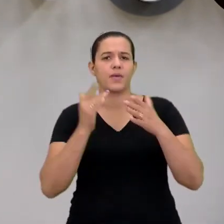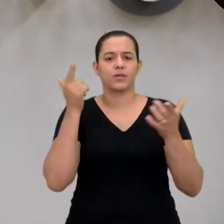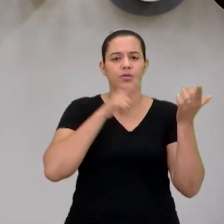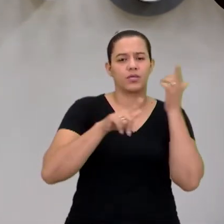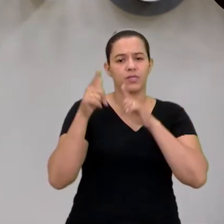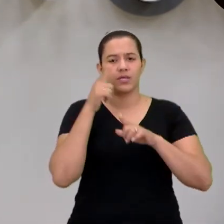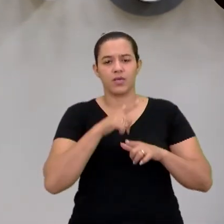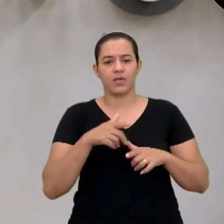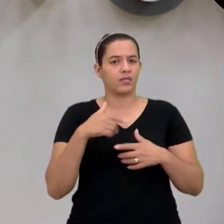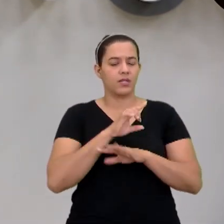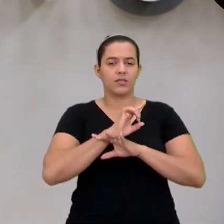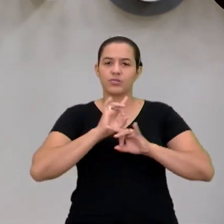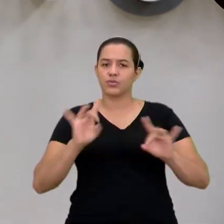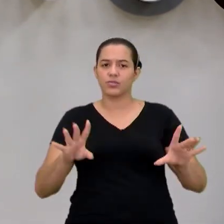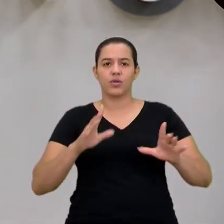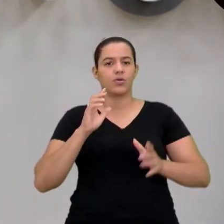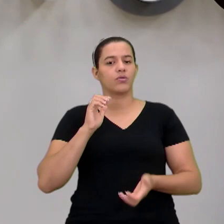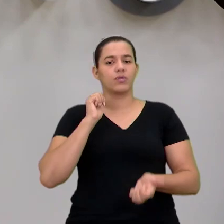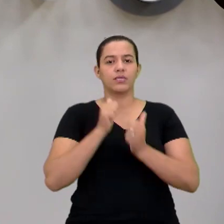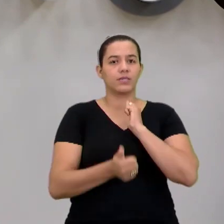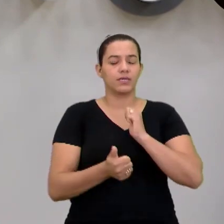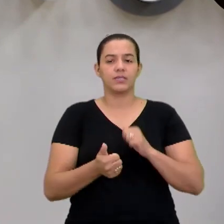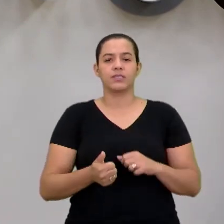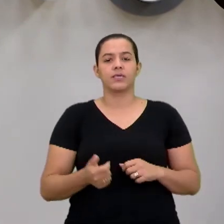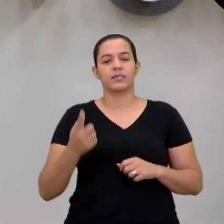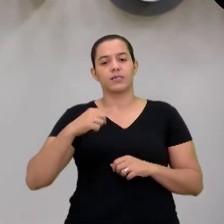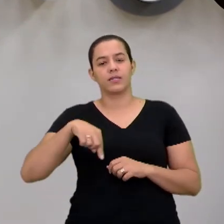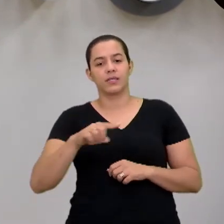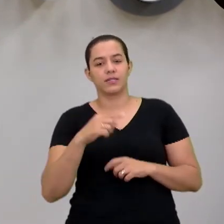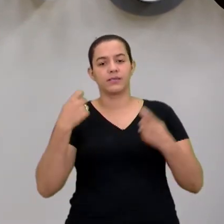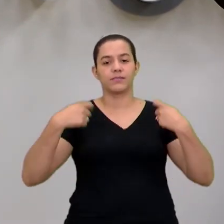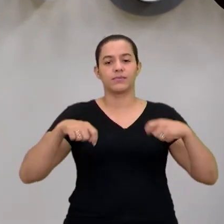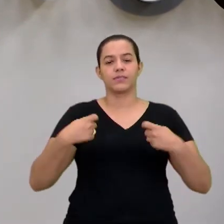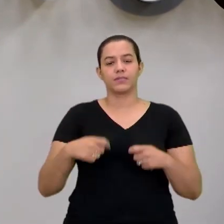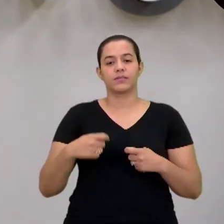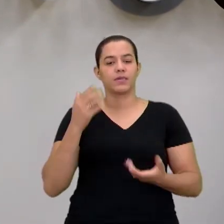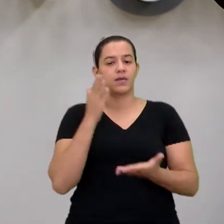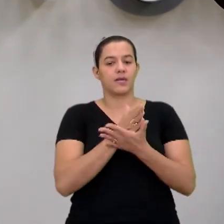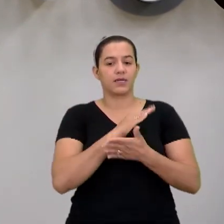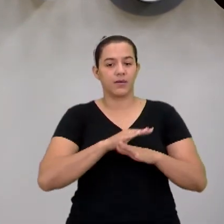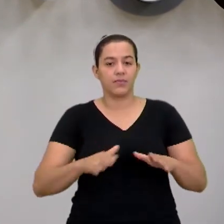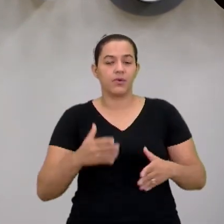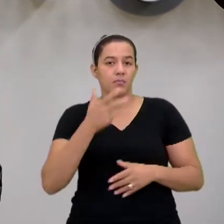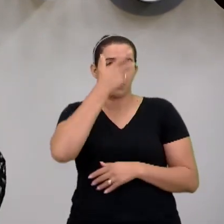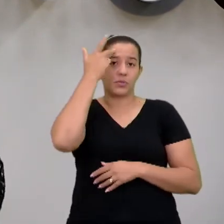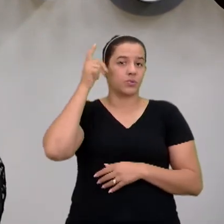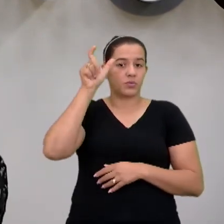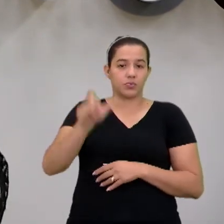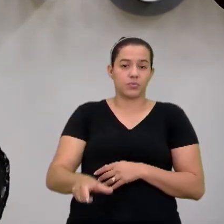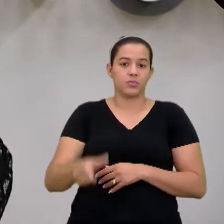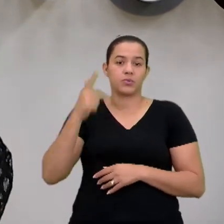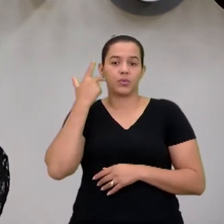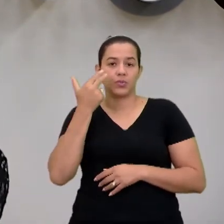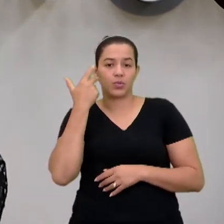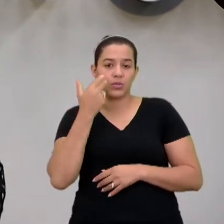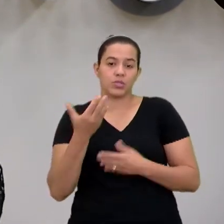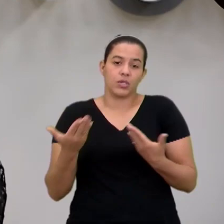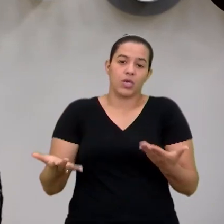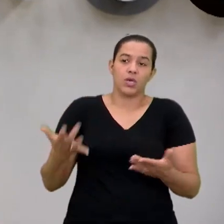é um atleta. Sim. Então as pessoas precisam desmistificar isso, né? E tratá-lo como, ele